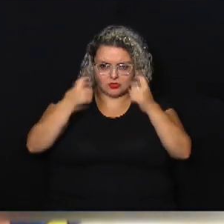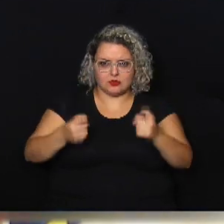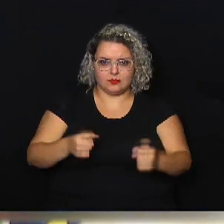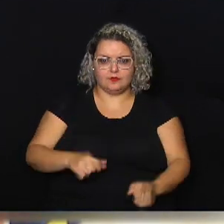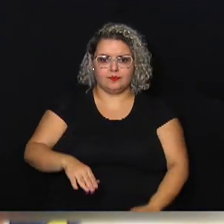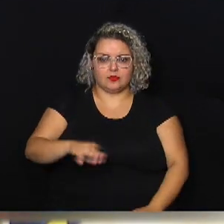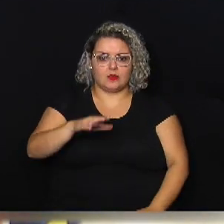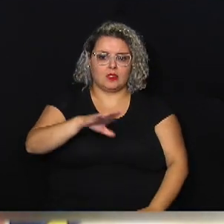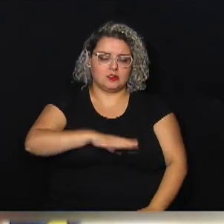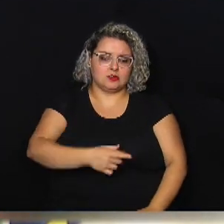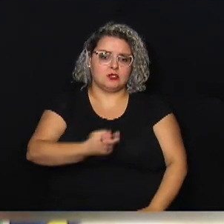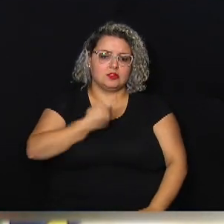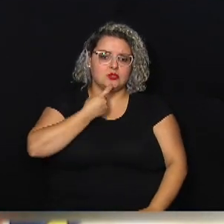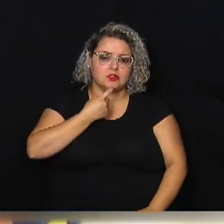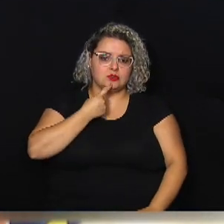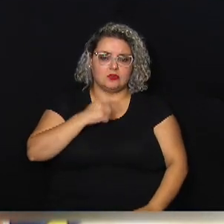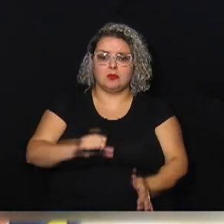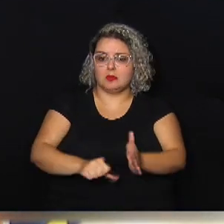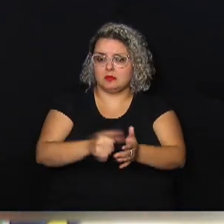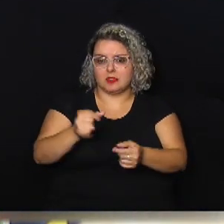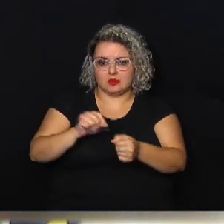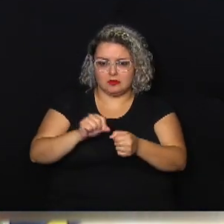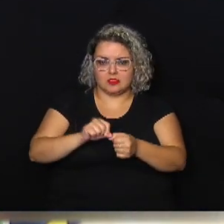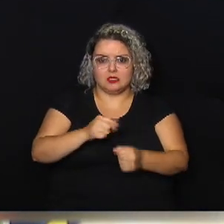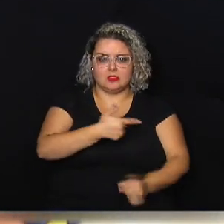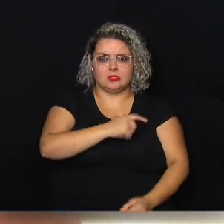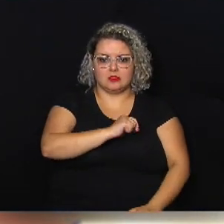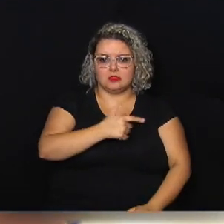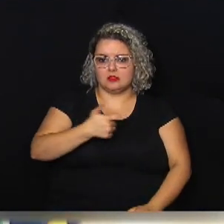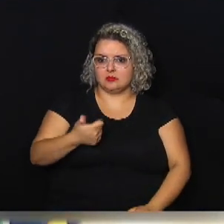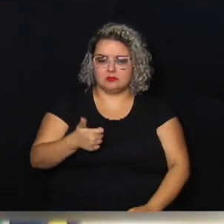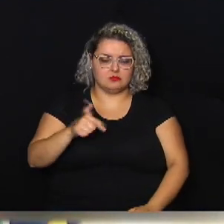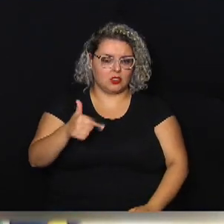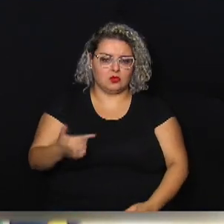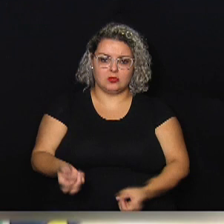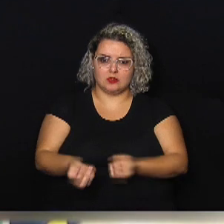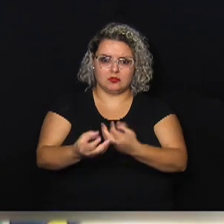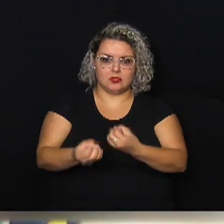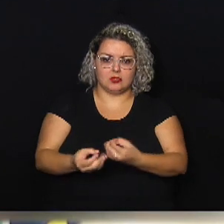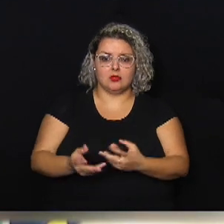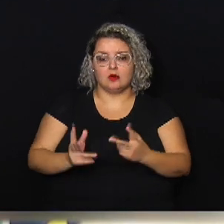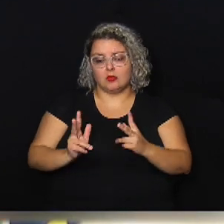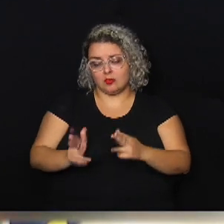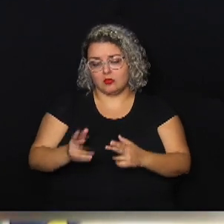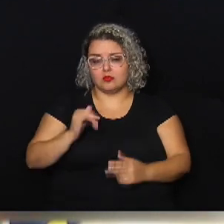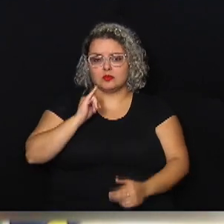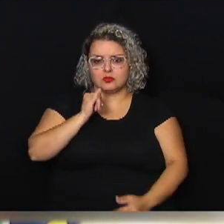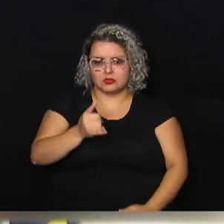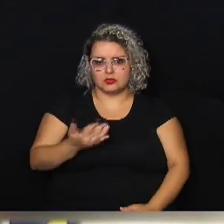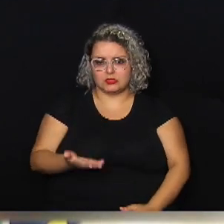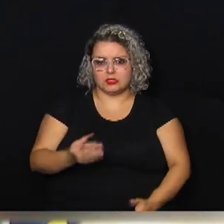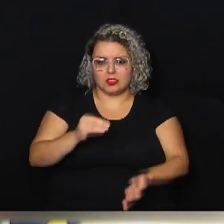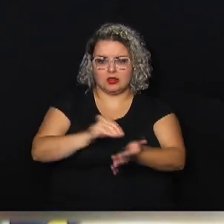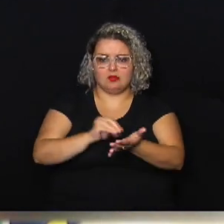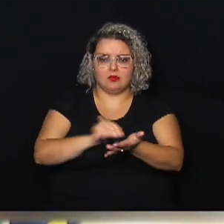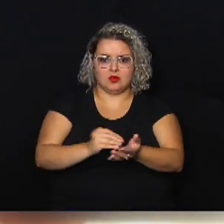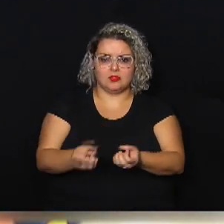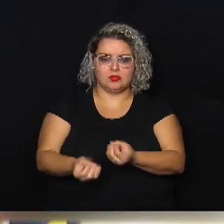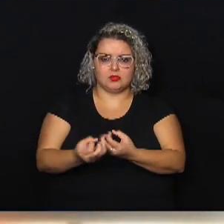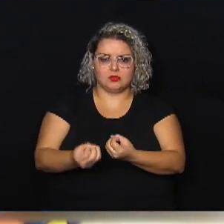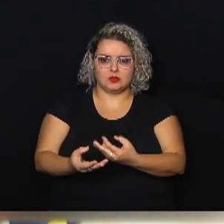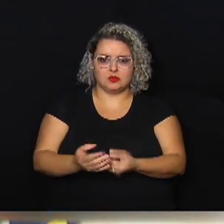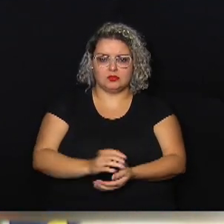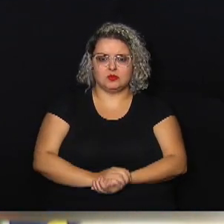vanguarda e que desde 2021 nós não temos esses dados, e como foi mencionado, quando a ausência de dados ela serve